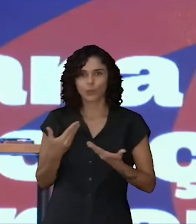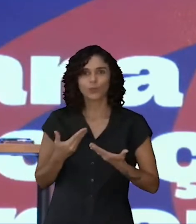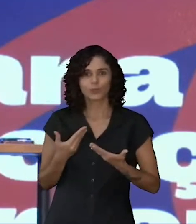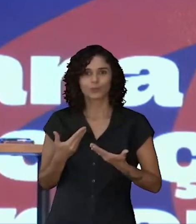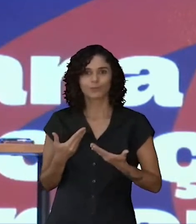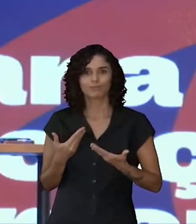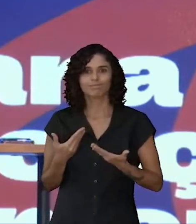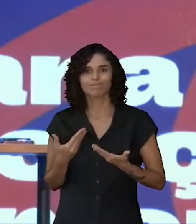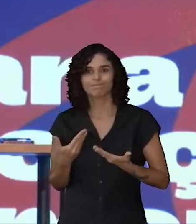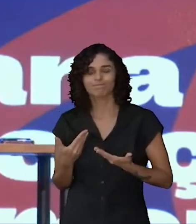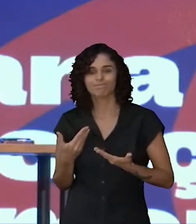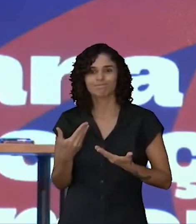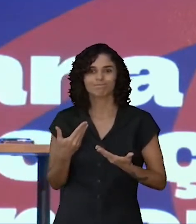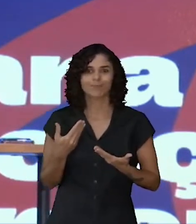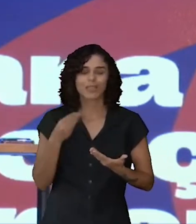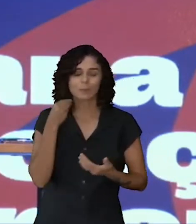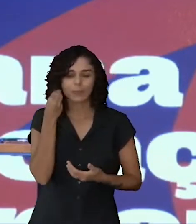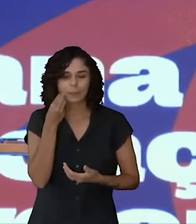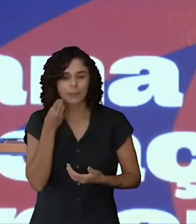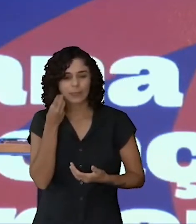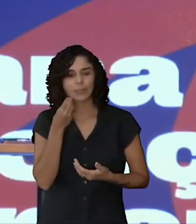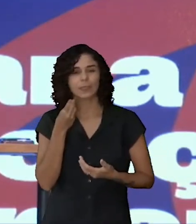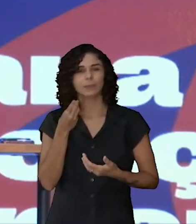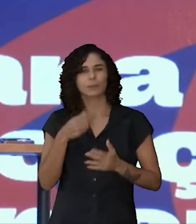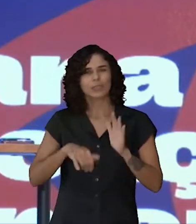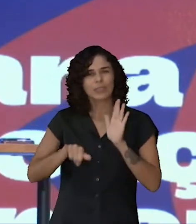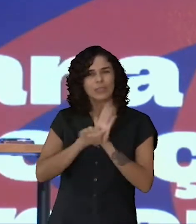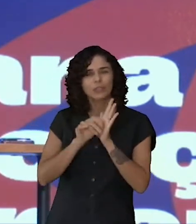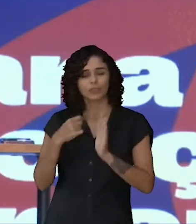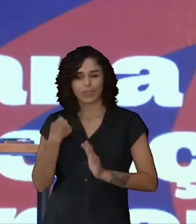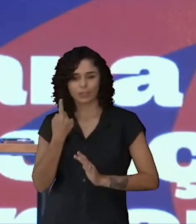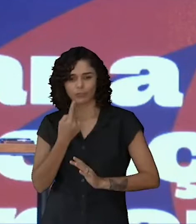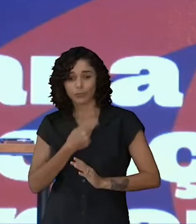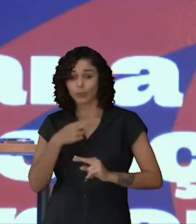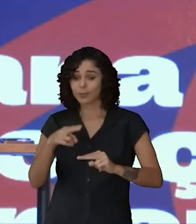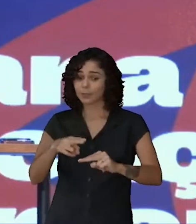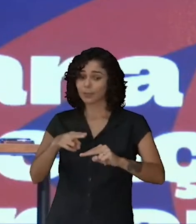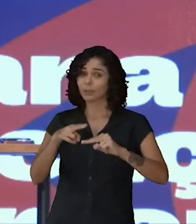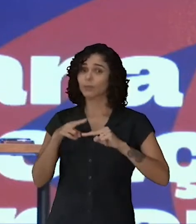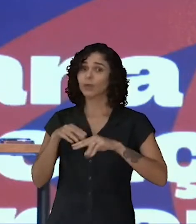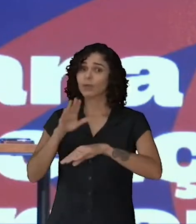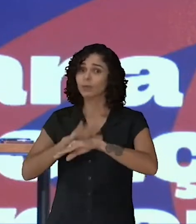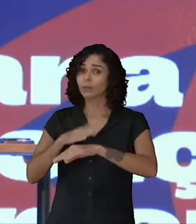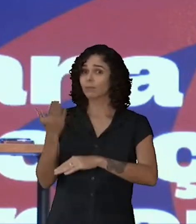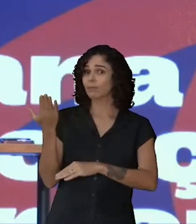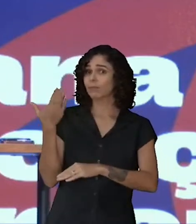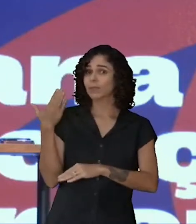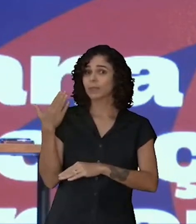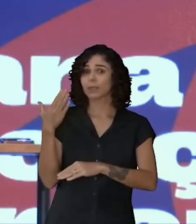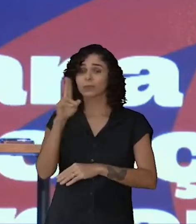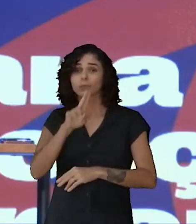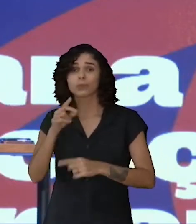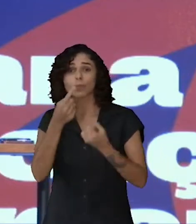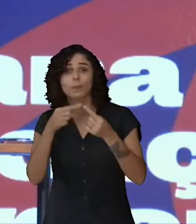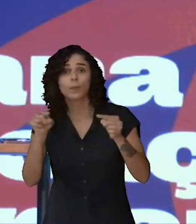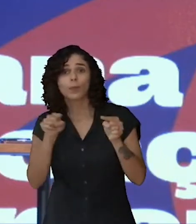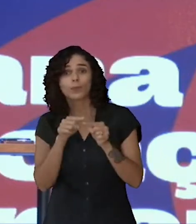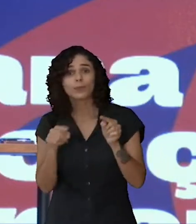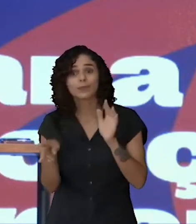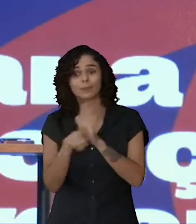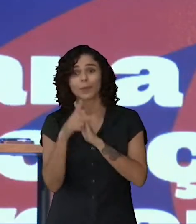Deus usou músicas maravilhosas como as do Bené. Quase tudo que ele escreveu na época,